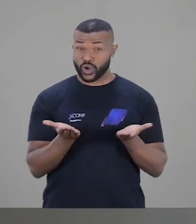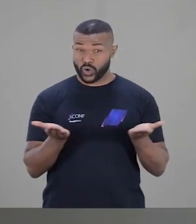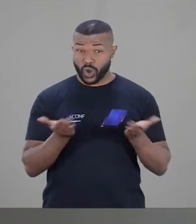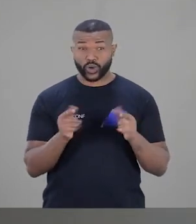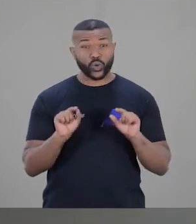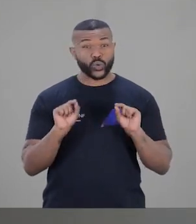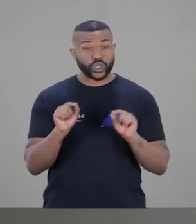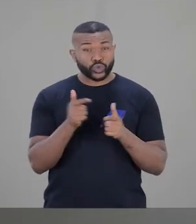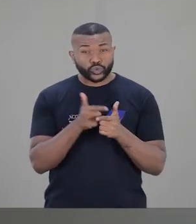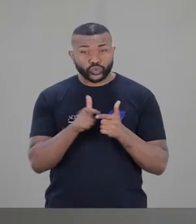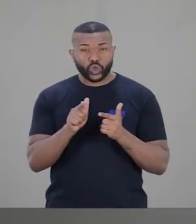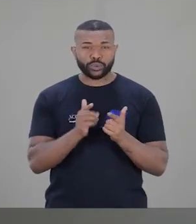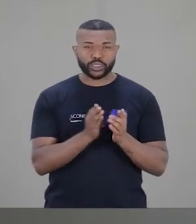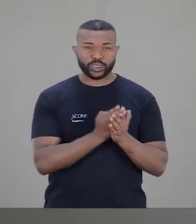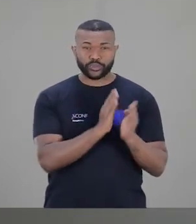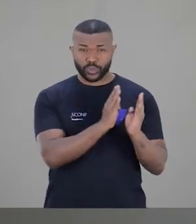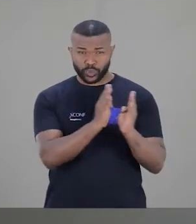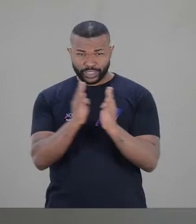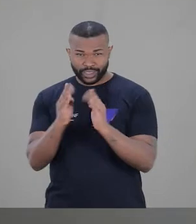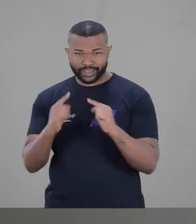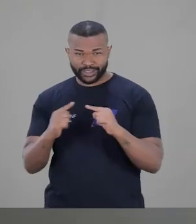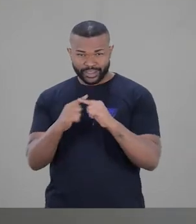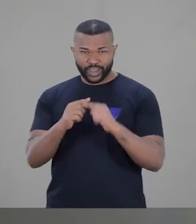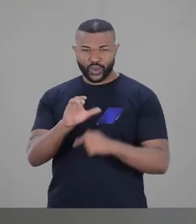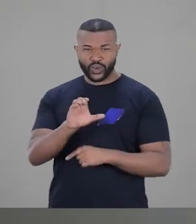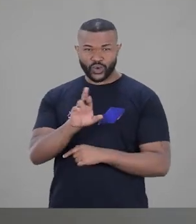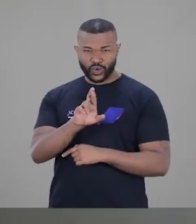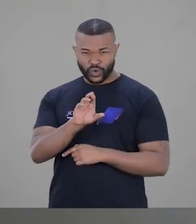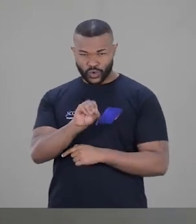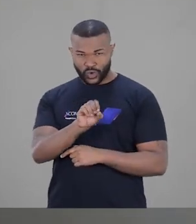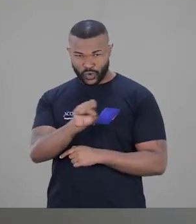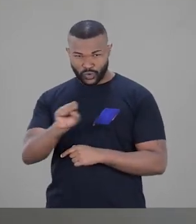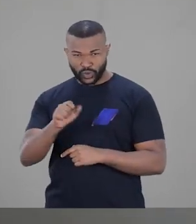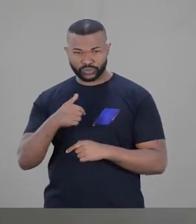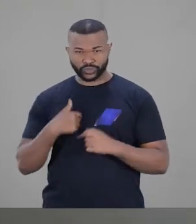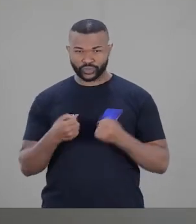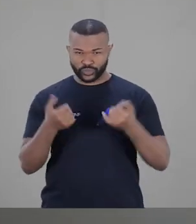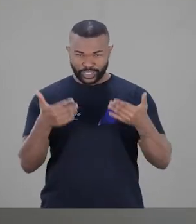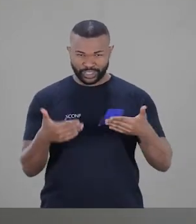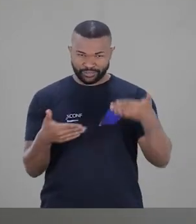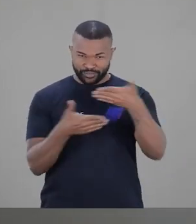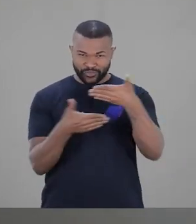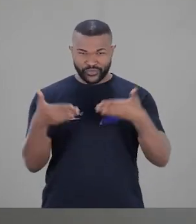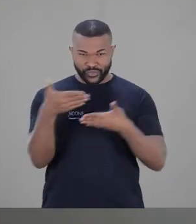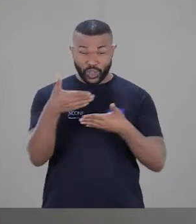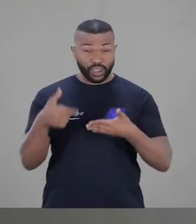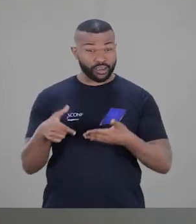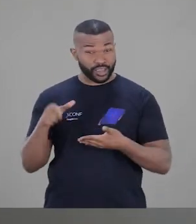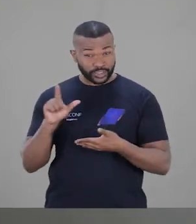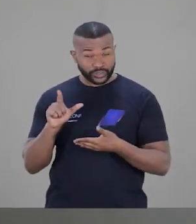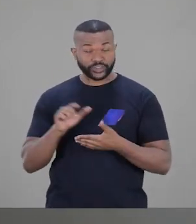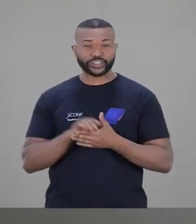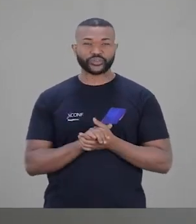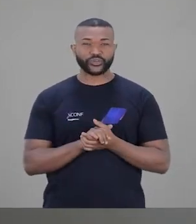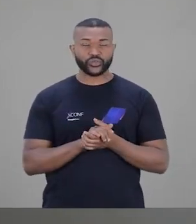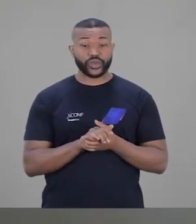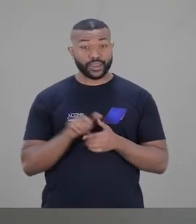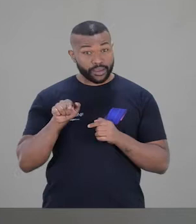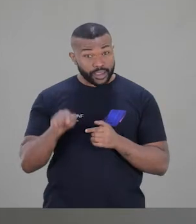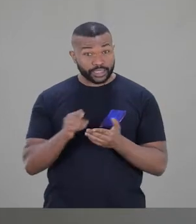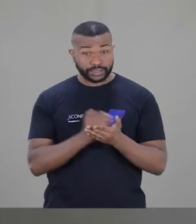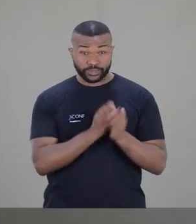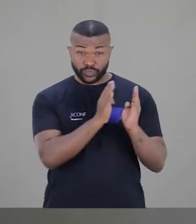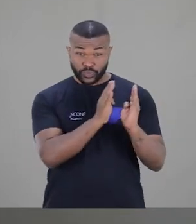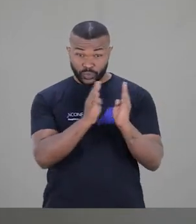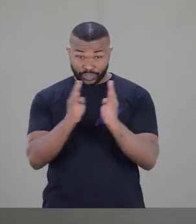Agora um pouco sobre as bibliotecas cross que eu acabei de falar no slide anterior.